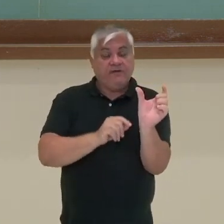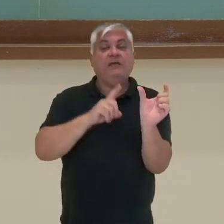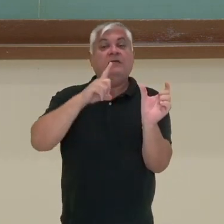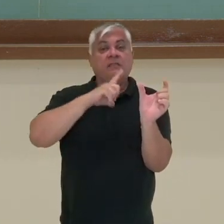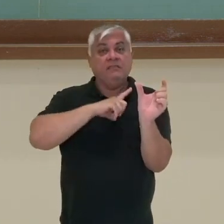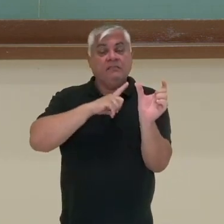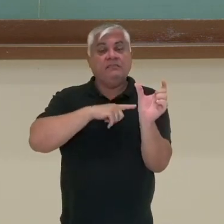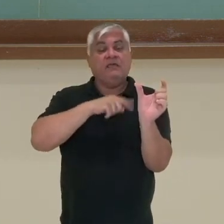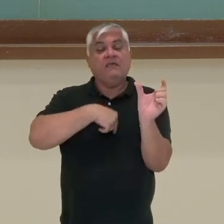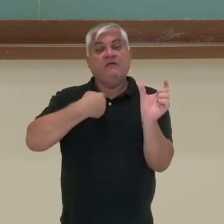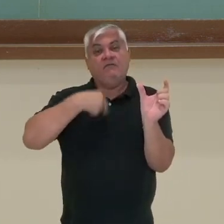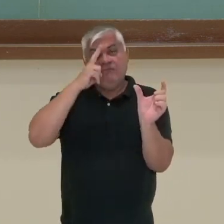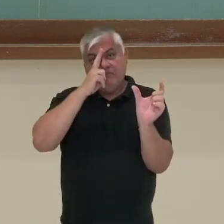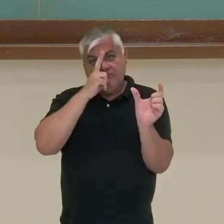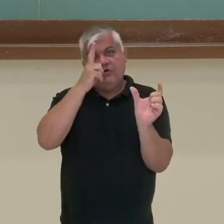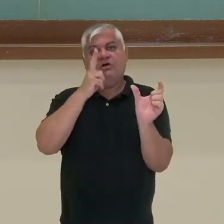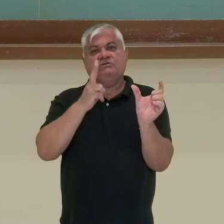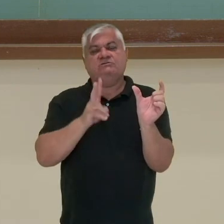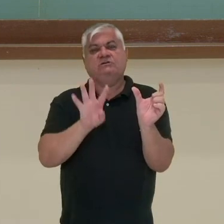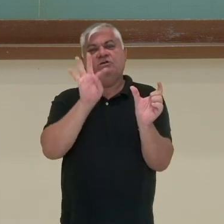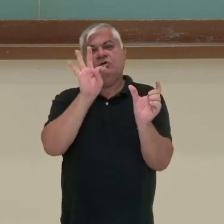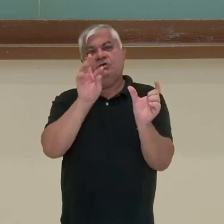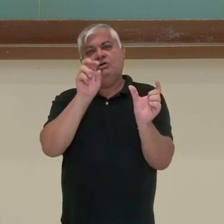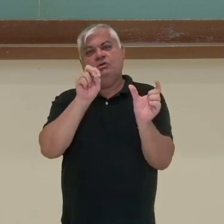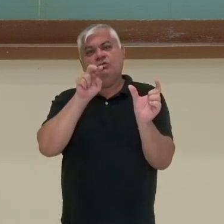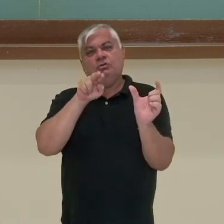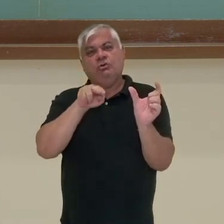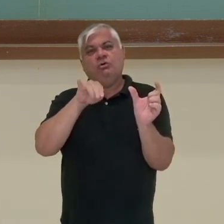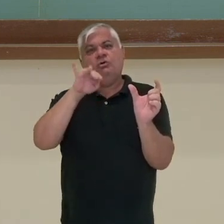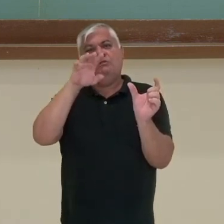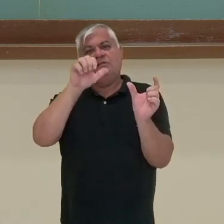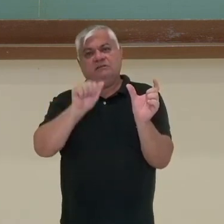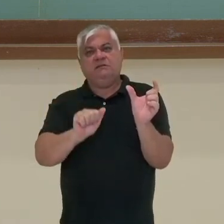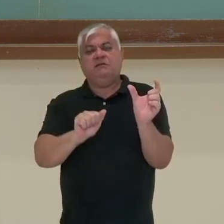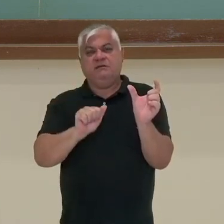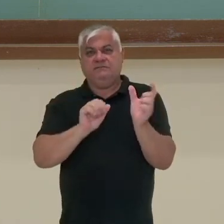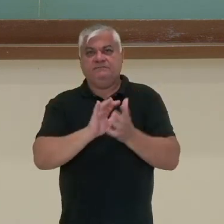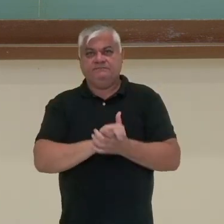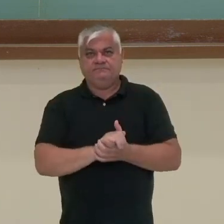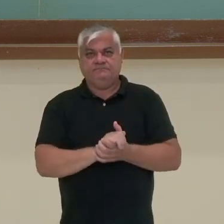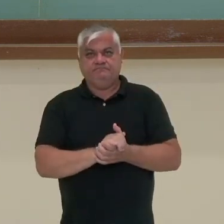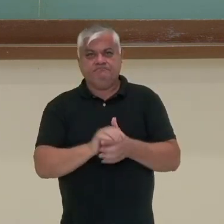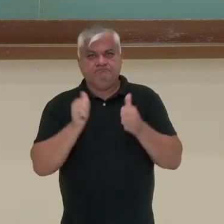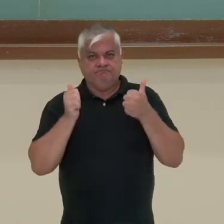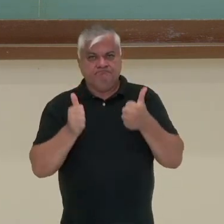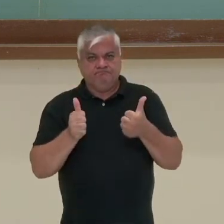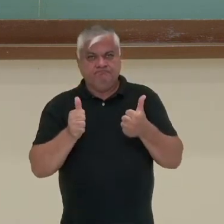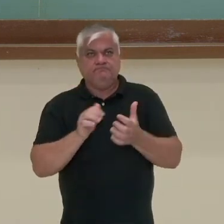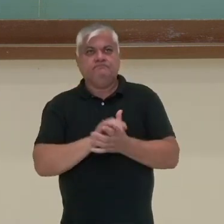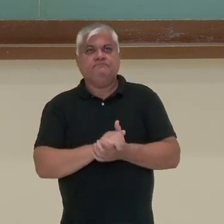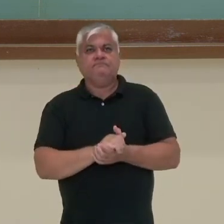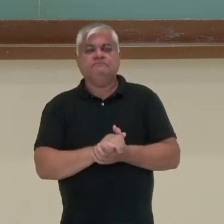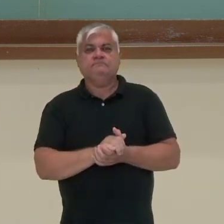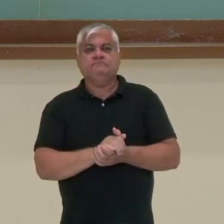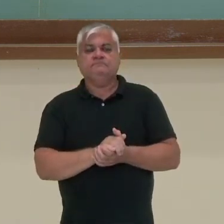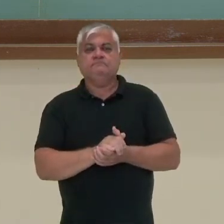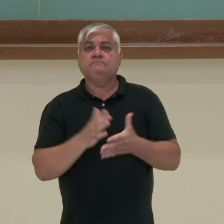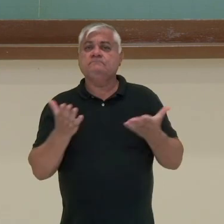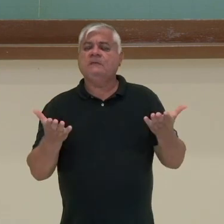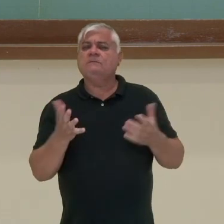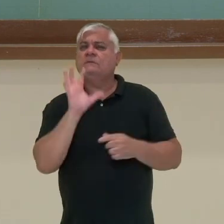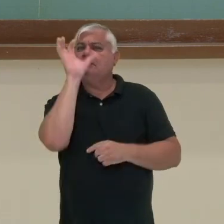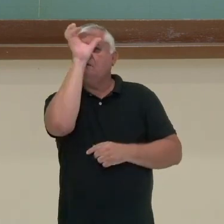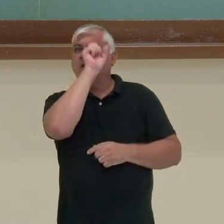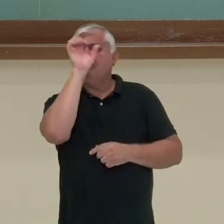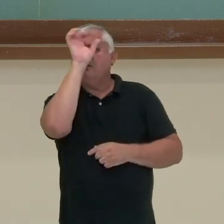a sua sílaba mais forte, que será chamada então de sílaba tônica. Perfeito? Conferindo então o que nós